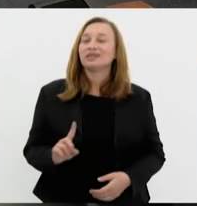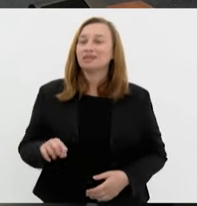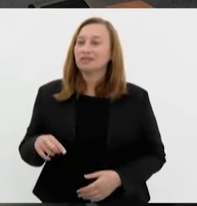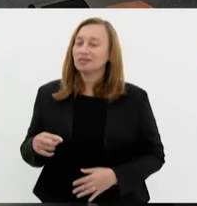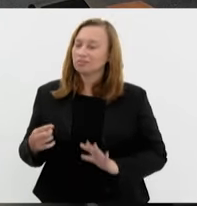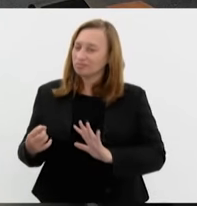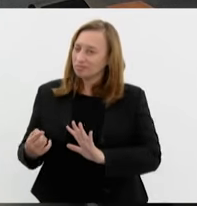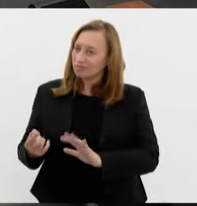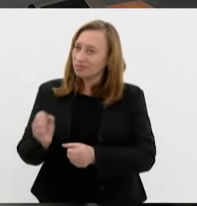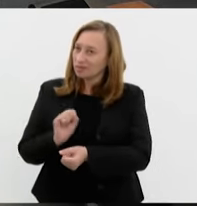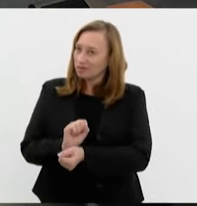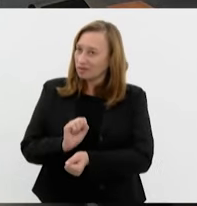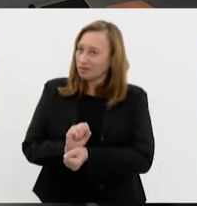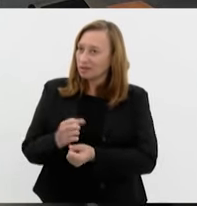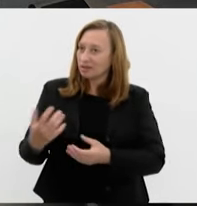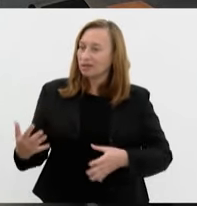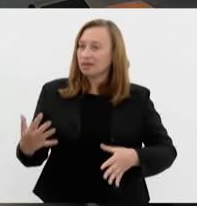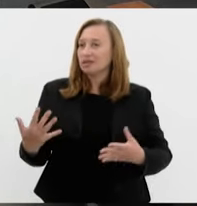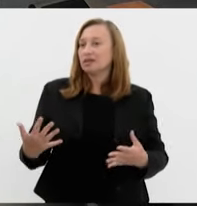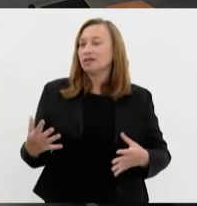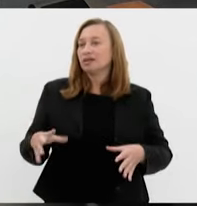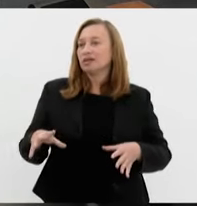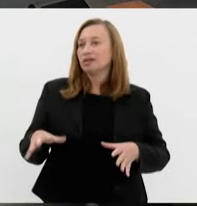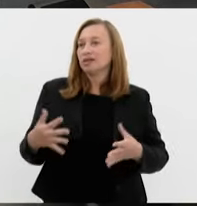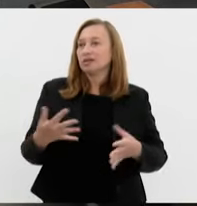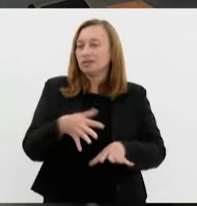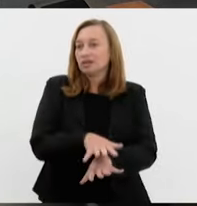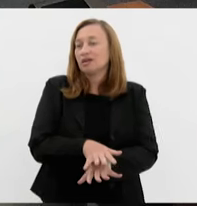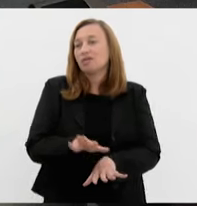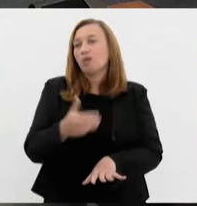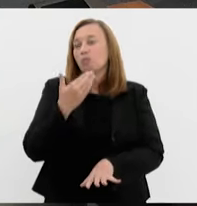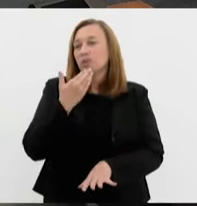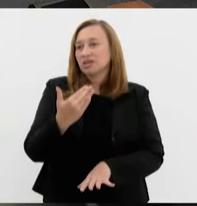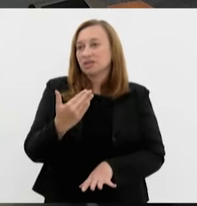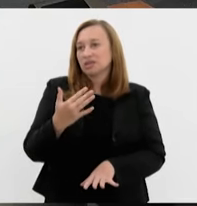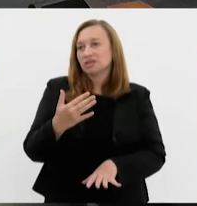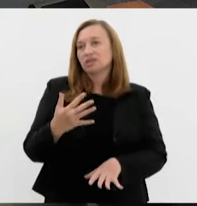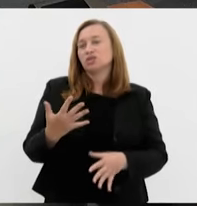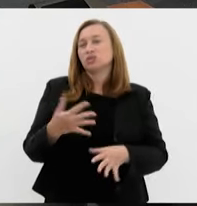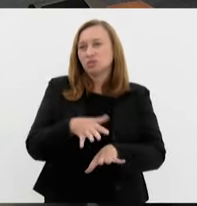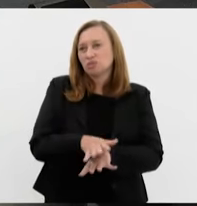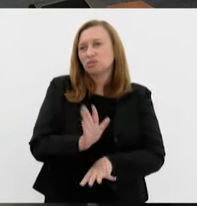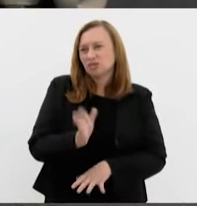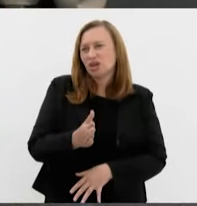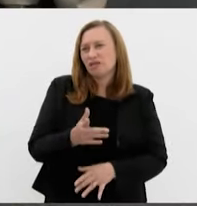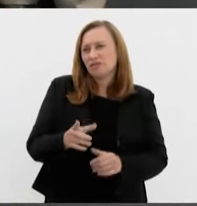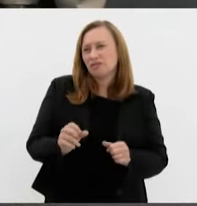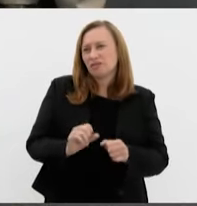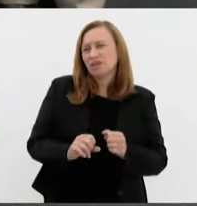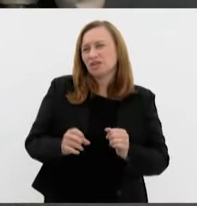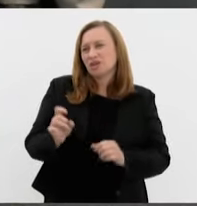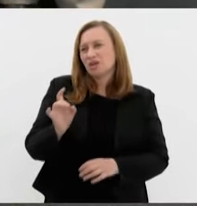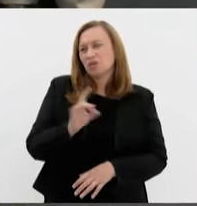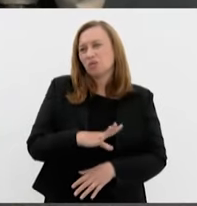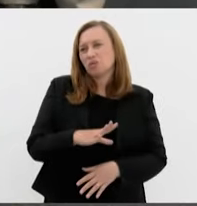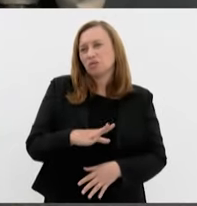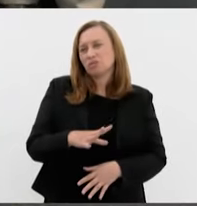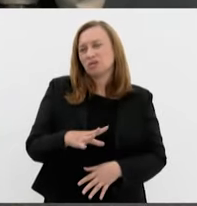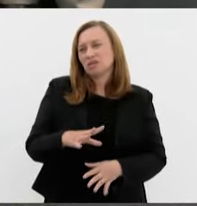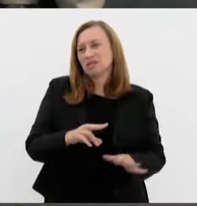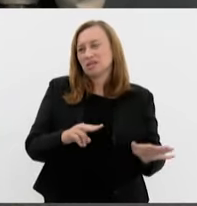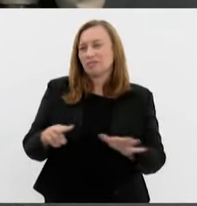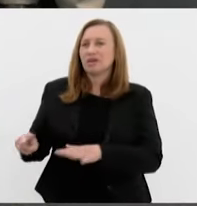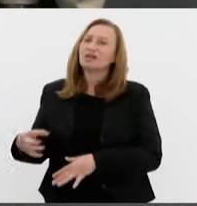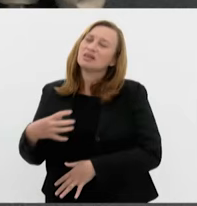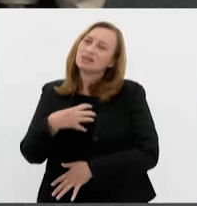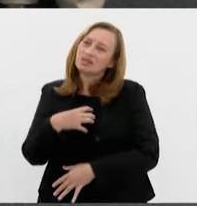os as inclusões os requerimento de inclusão S porque faz parte de um pedido de inclusão que eu já fiz na última semana então faz sentido